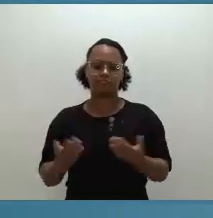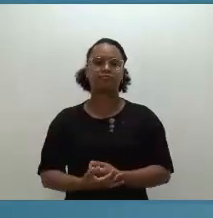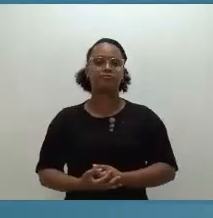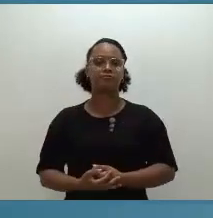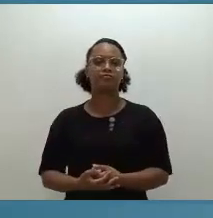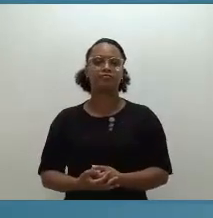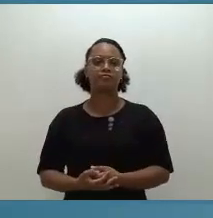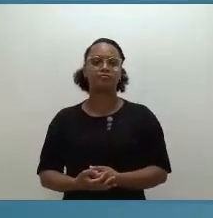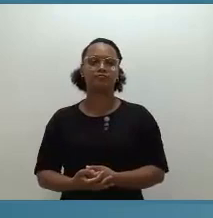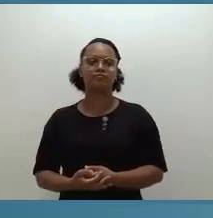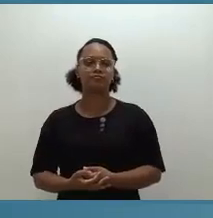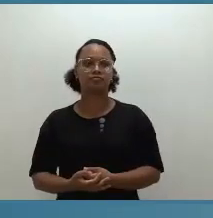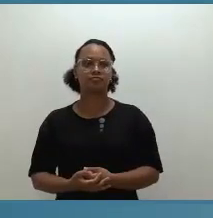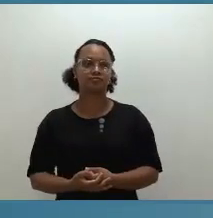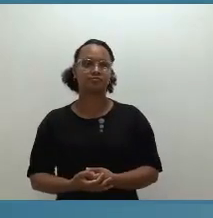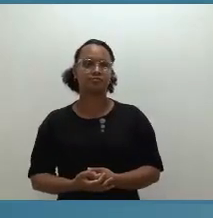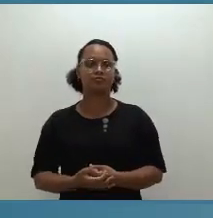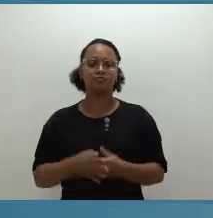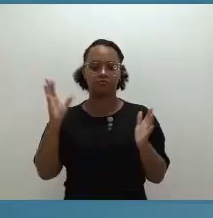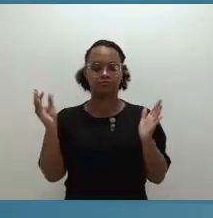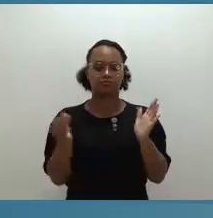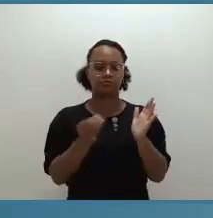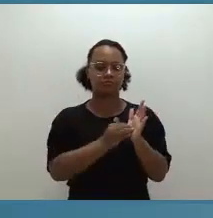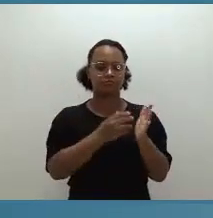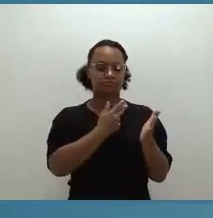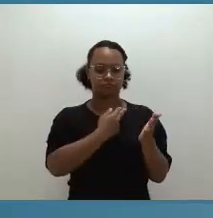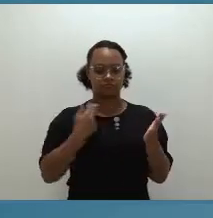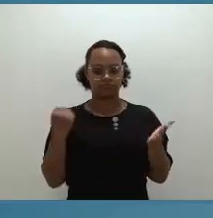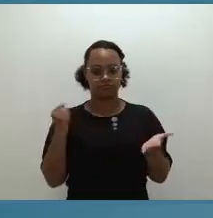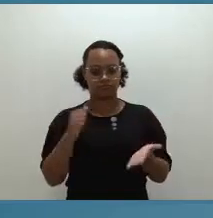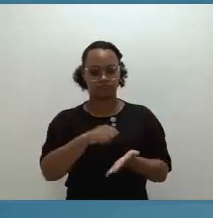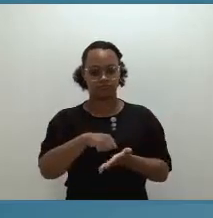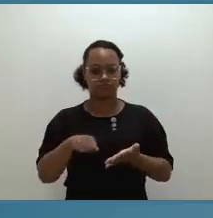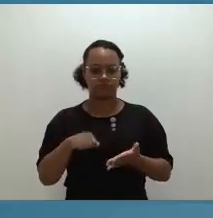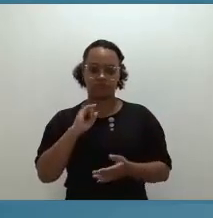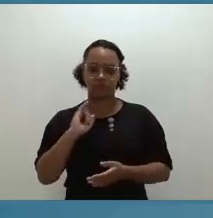a Vossa Excelência colocando o seu nome, é?